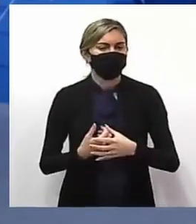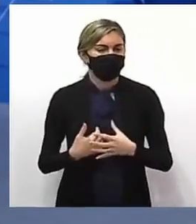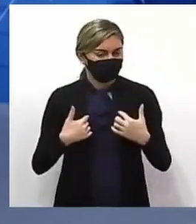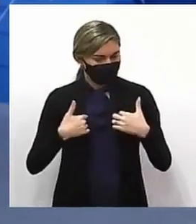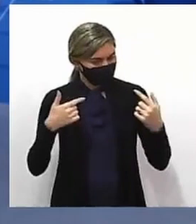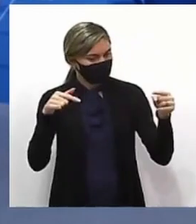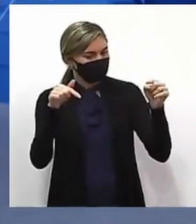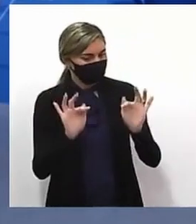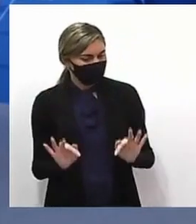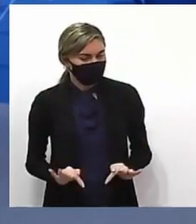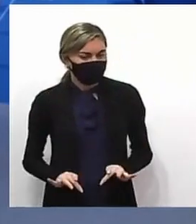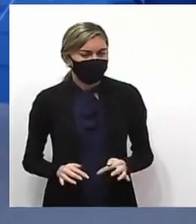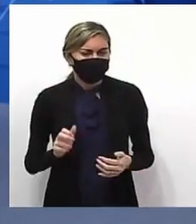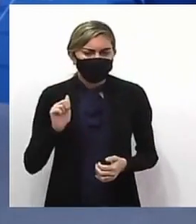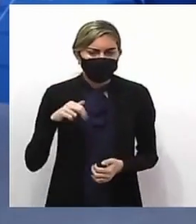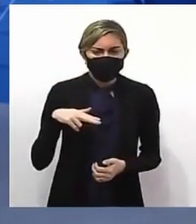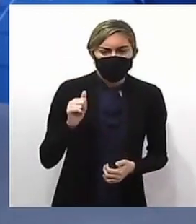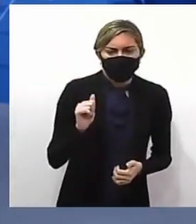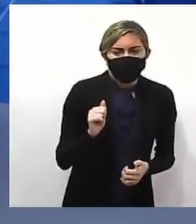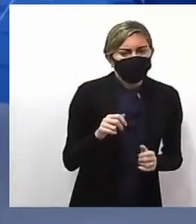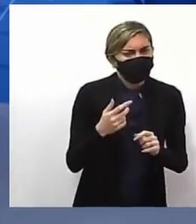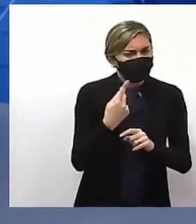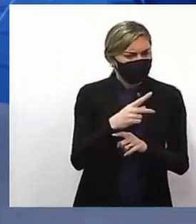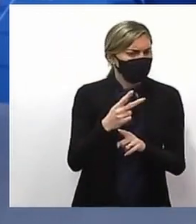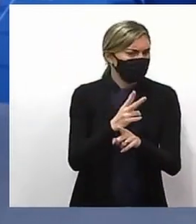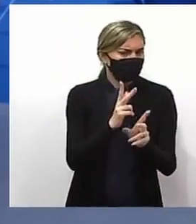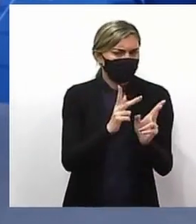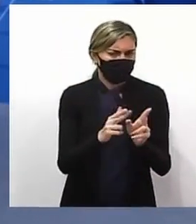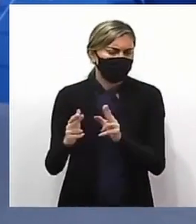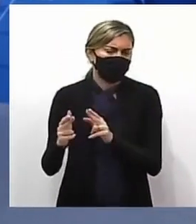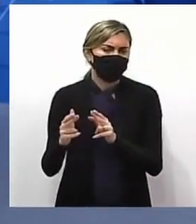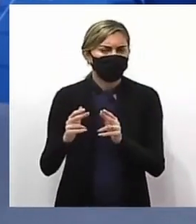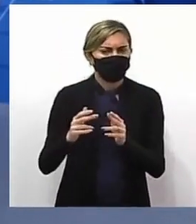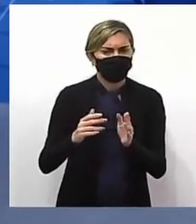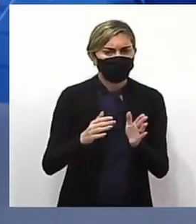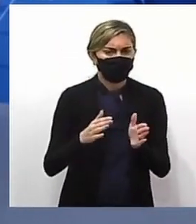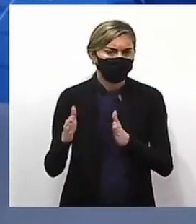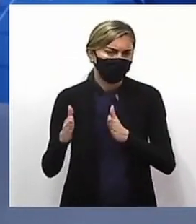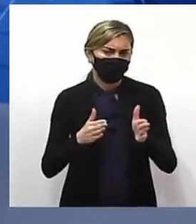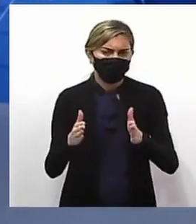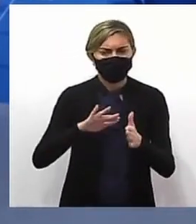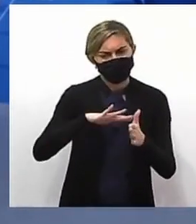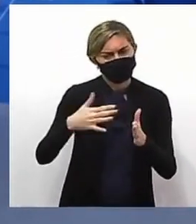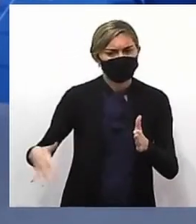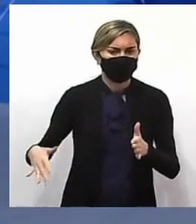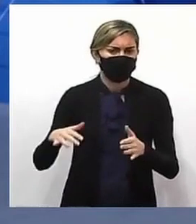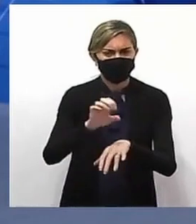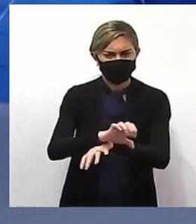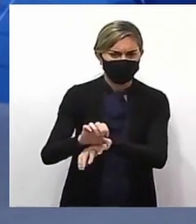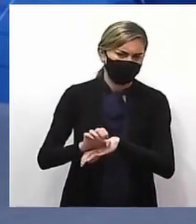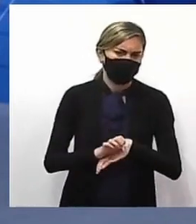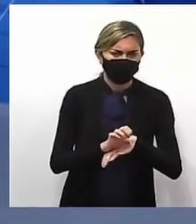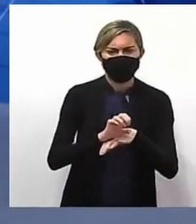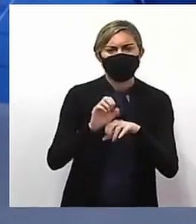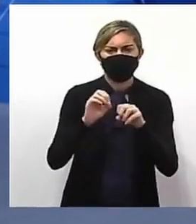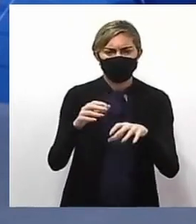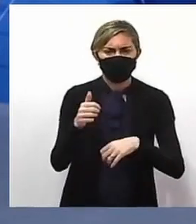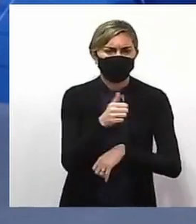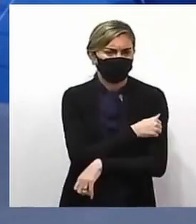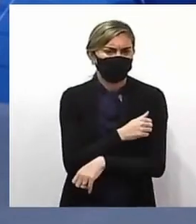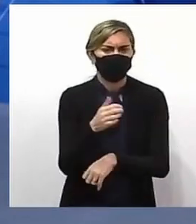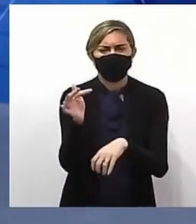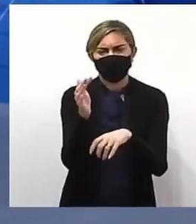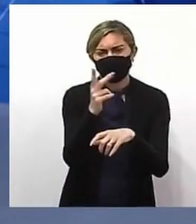feliz, Ana. Ana, o Entre Marés foi um sucesso, né? Na rede estadual de ensino, né? Alunos e professores estão falando